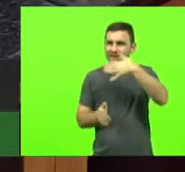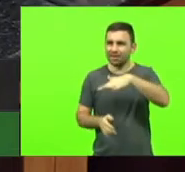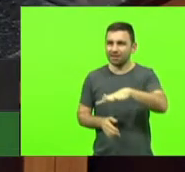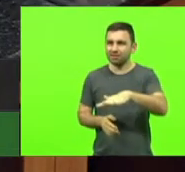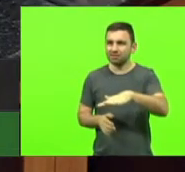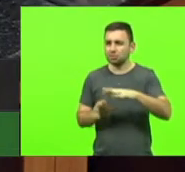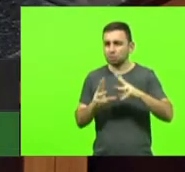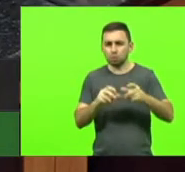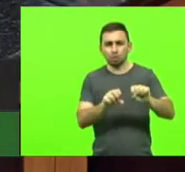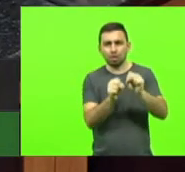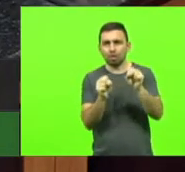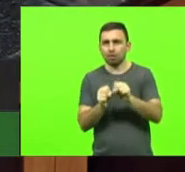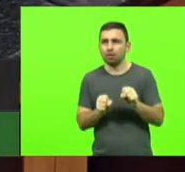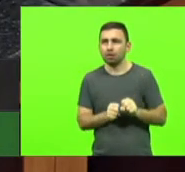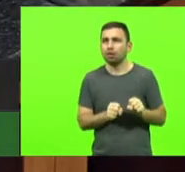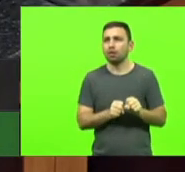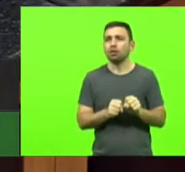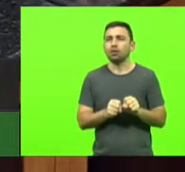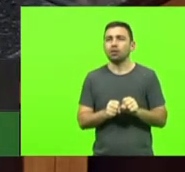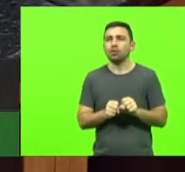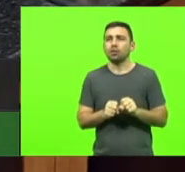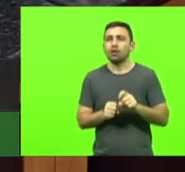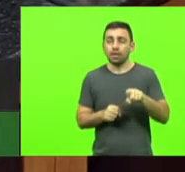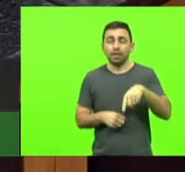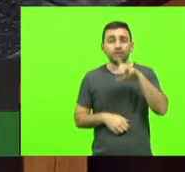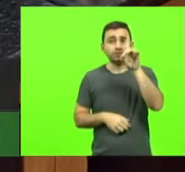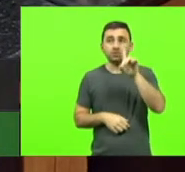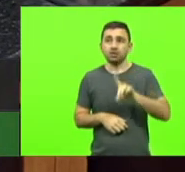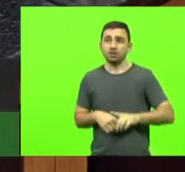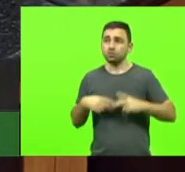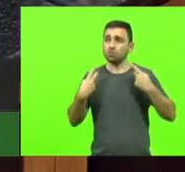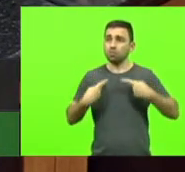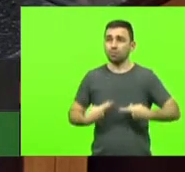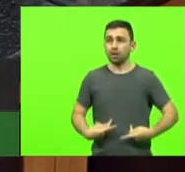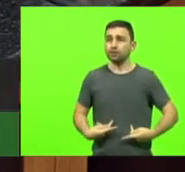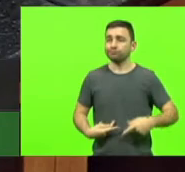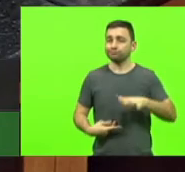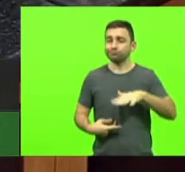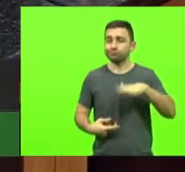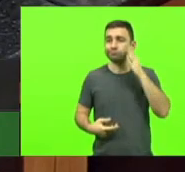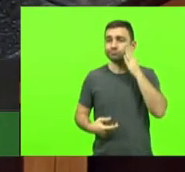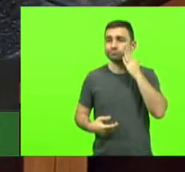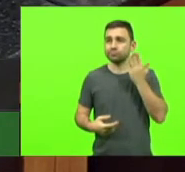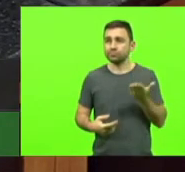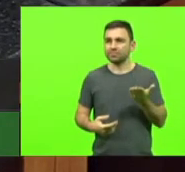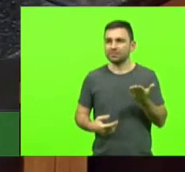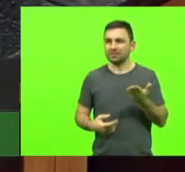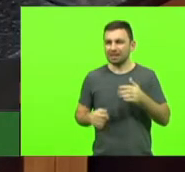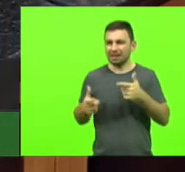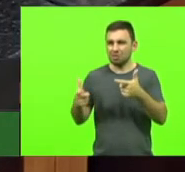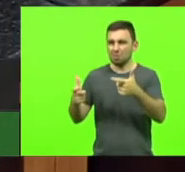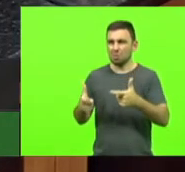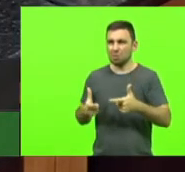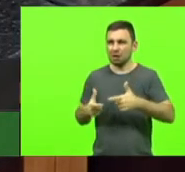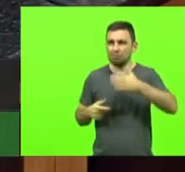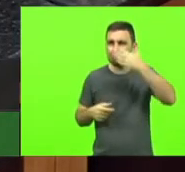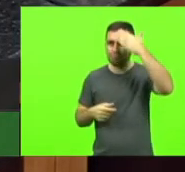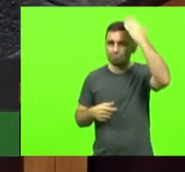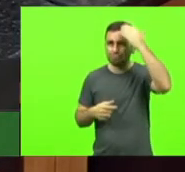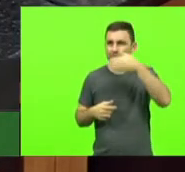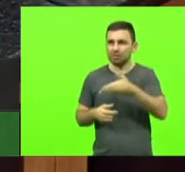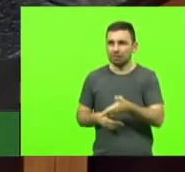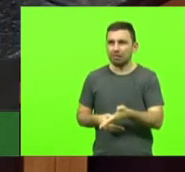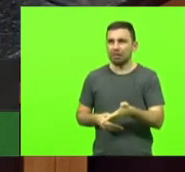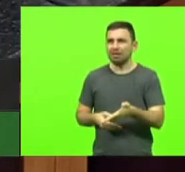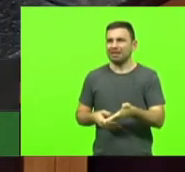a tudo que entendemos como direito humano. Durante esse tempo, o Afeganistão abriu e